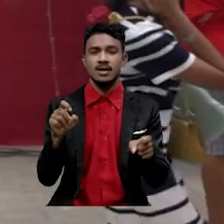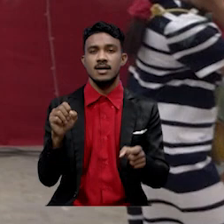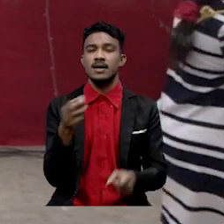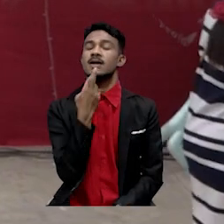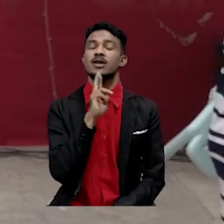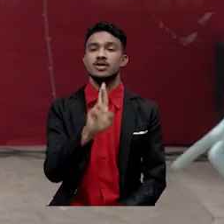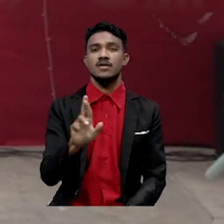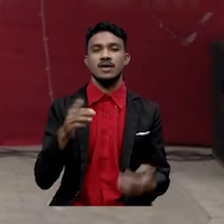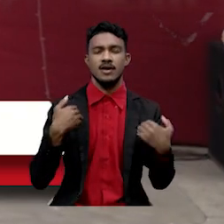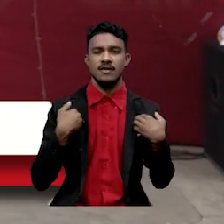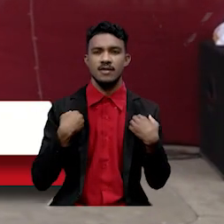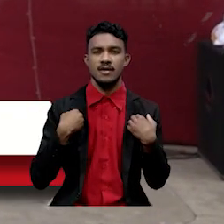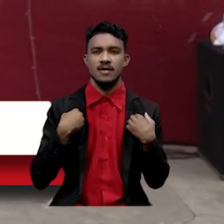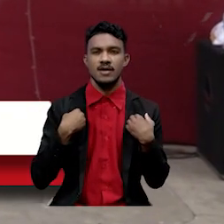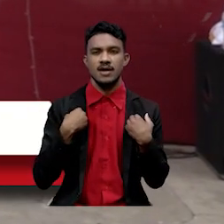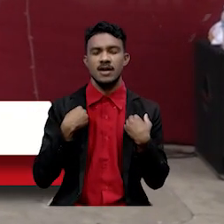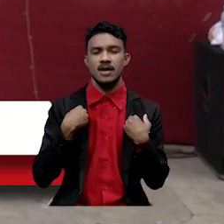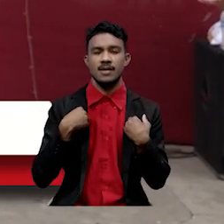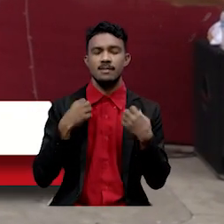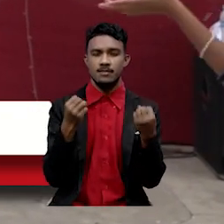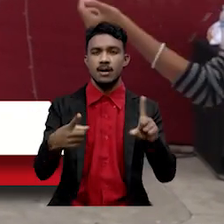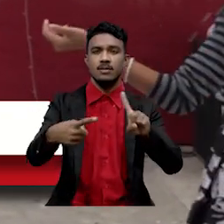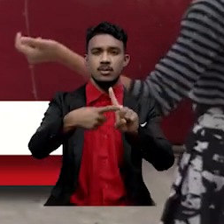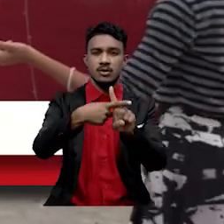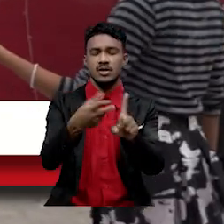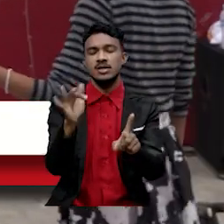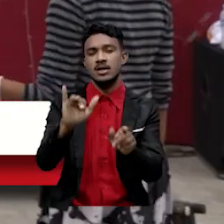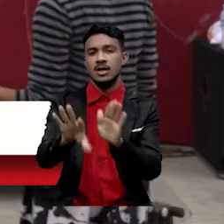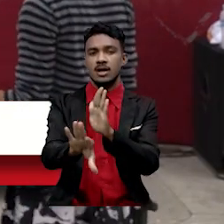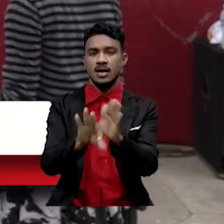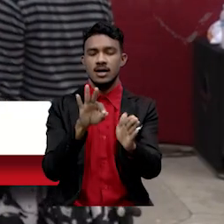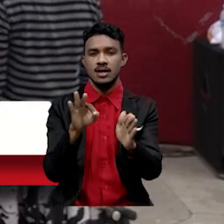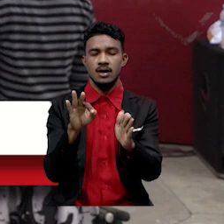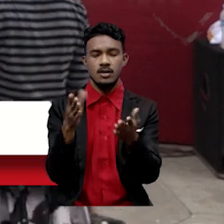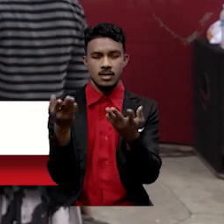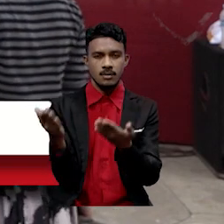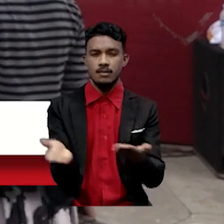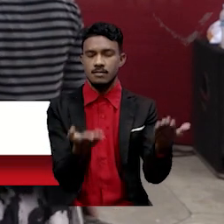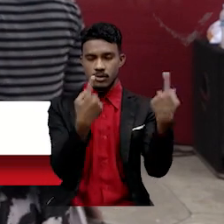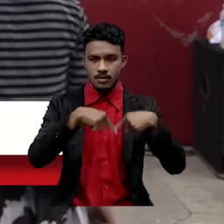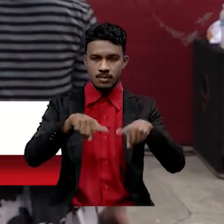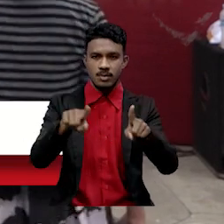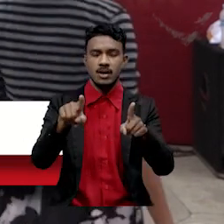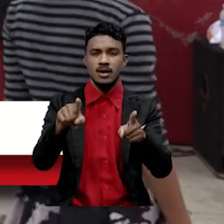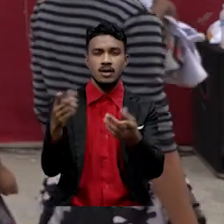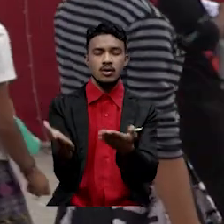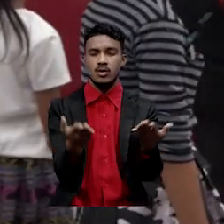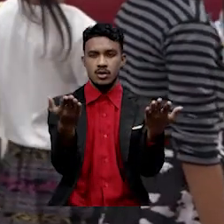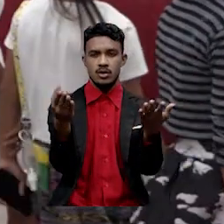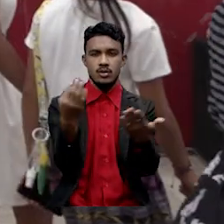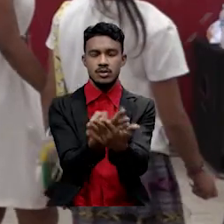temos pontos positivos, nem se reta no Libá, lure ossan mai, lure ossan mai, mas